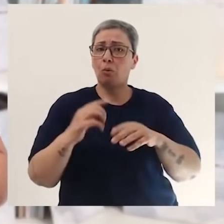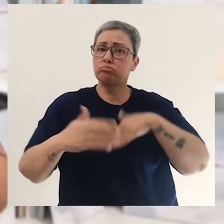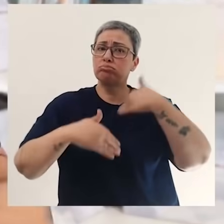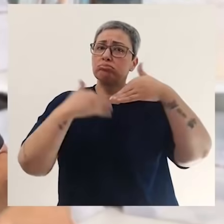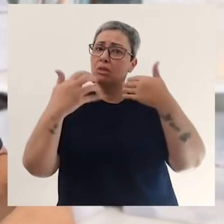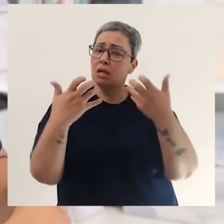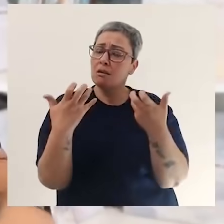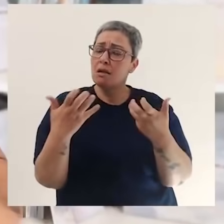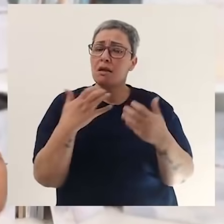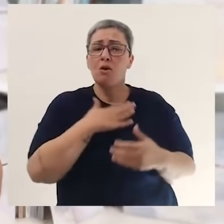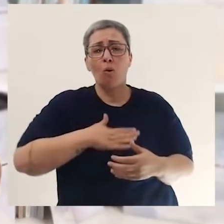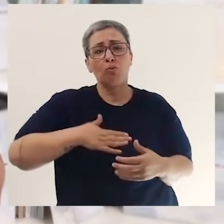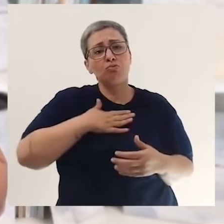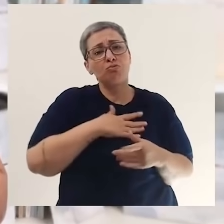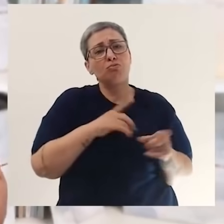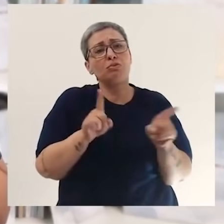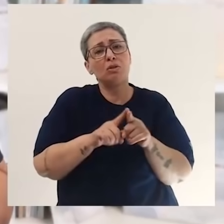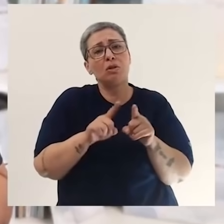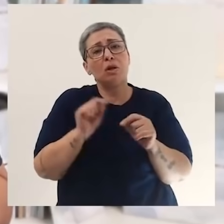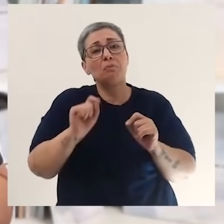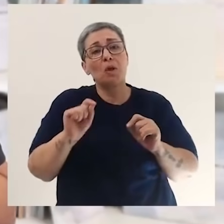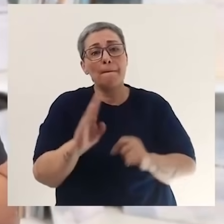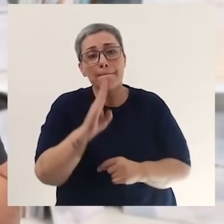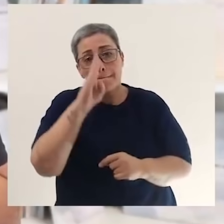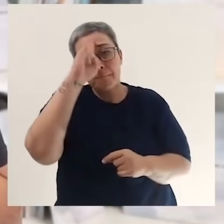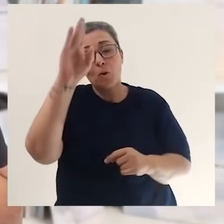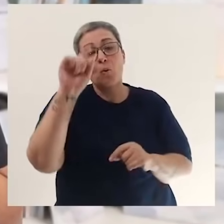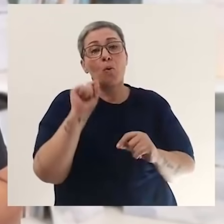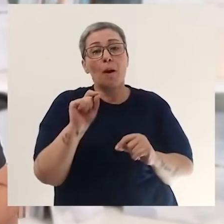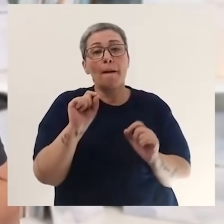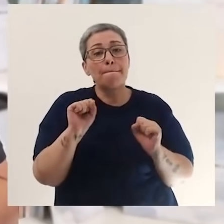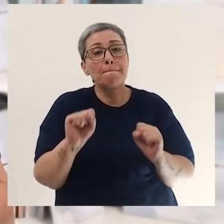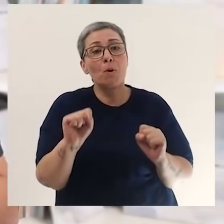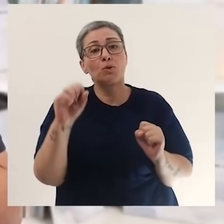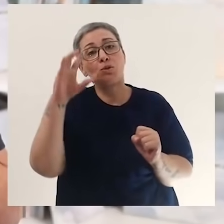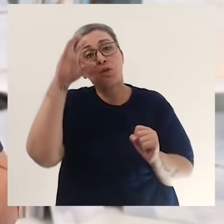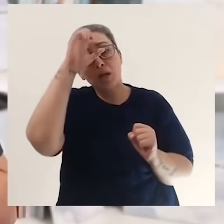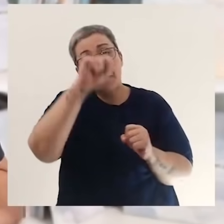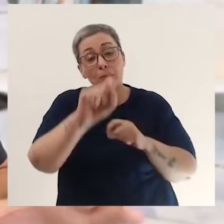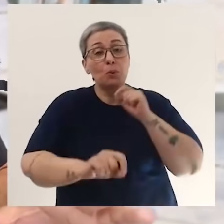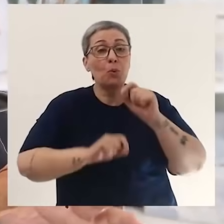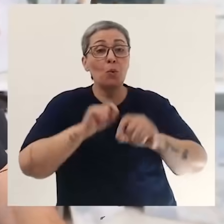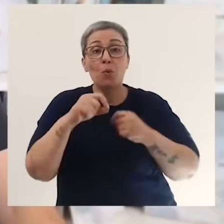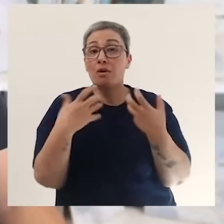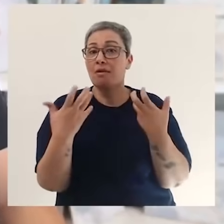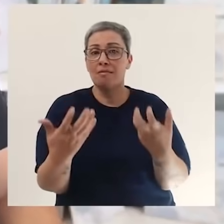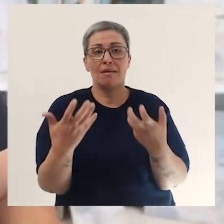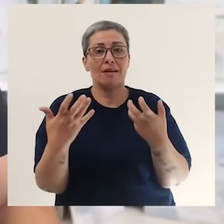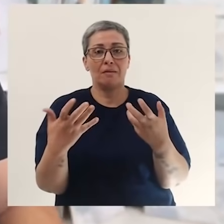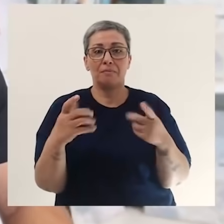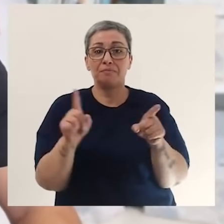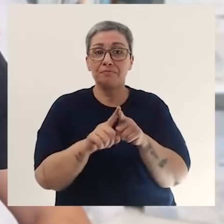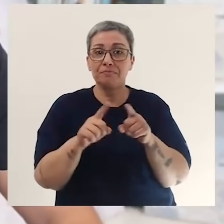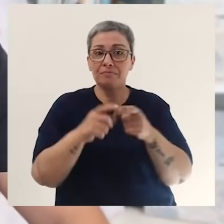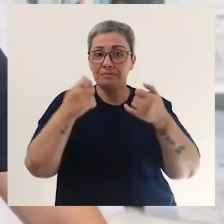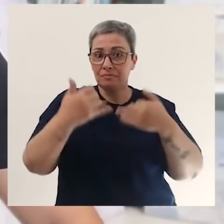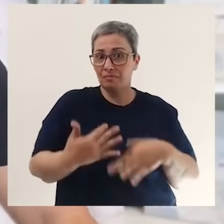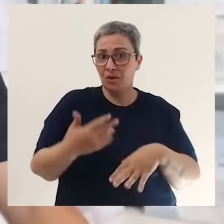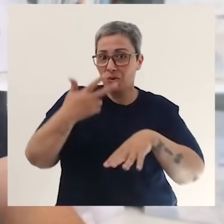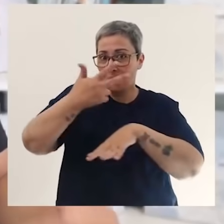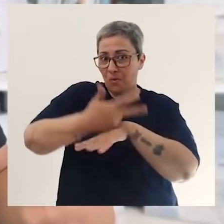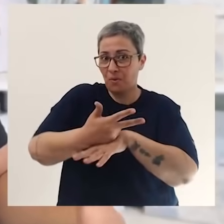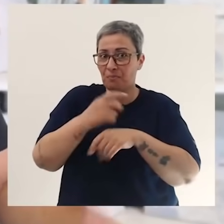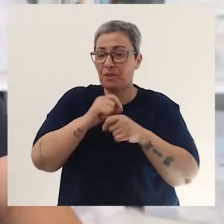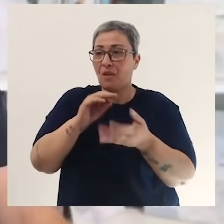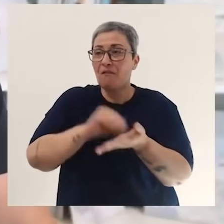que gostamos. E o principal, podemos aprender o que queremos. Falando do vídeo, me